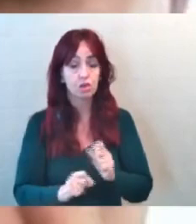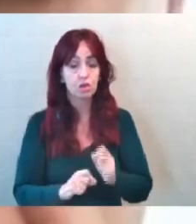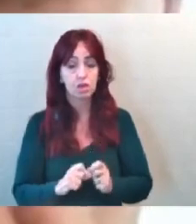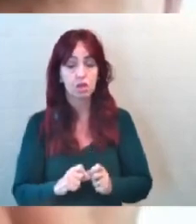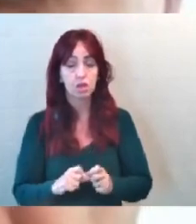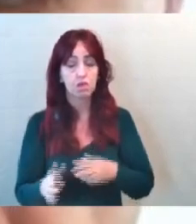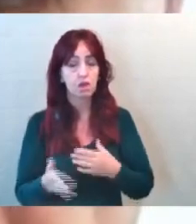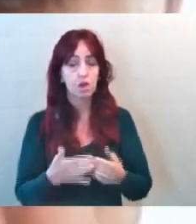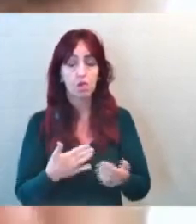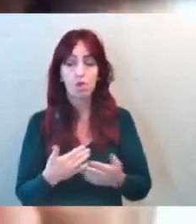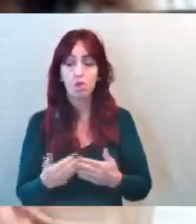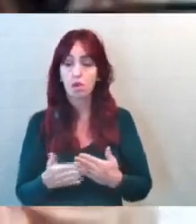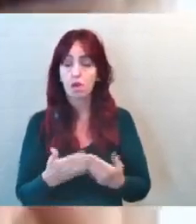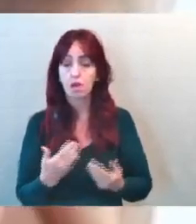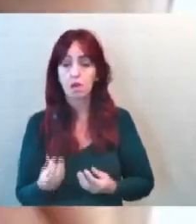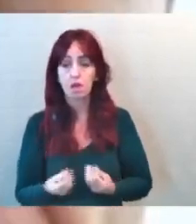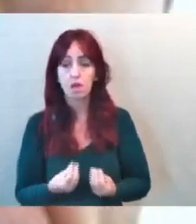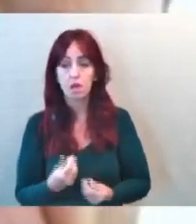qualquer